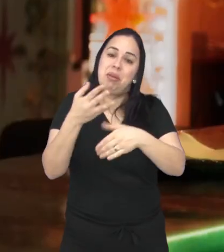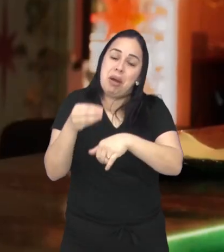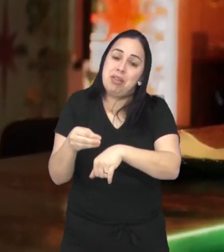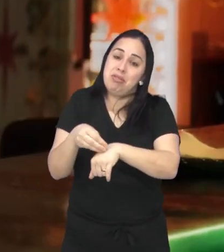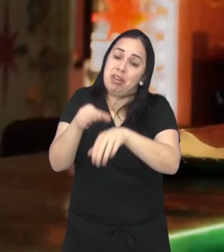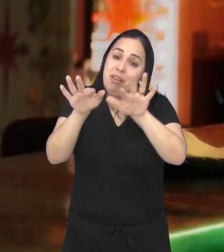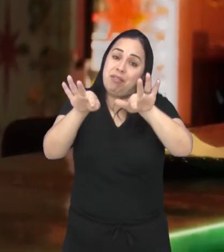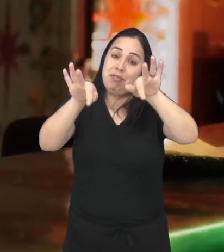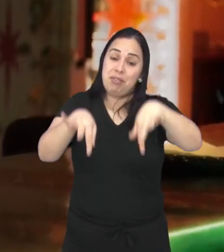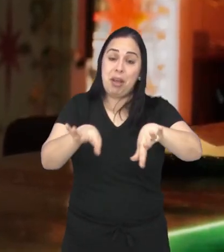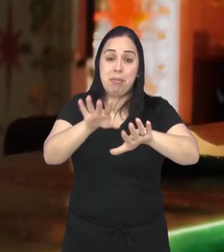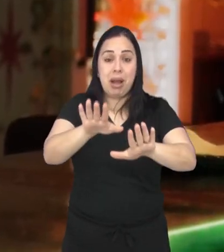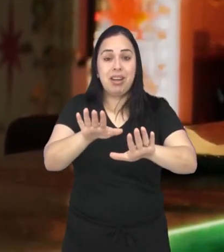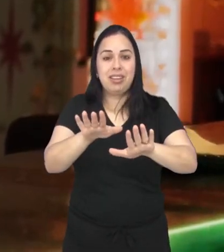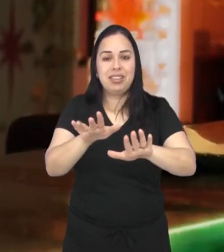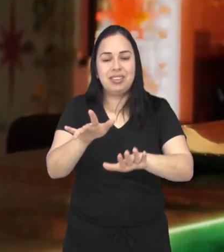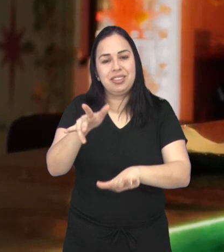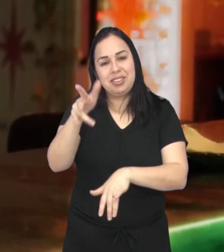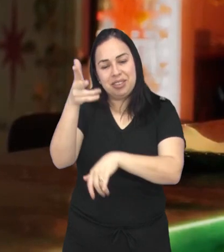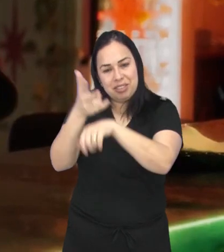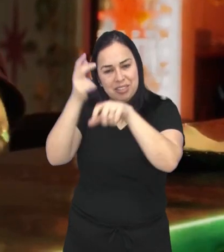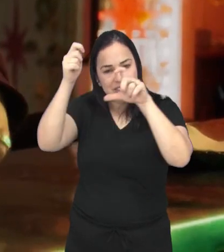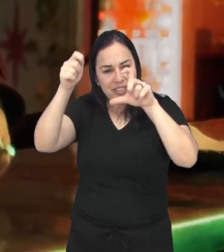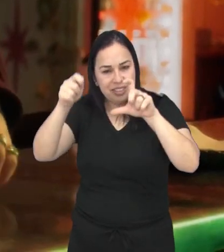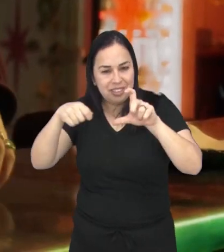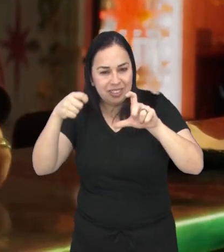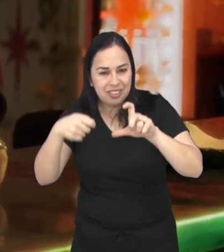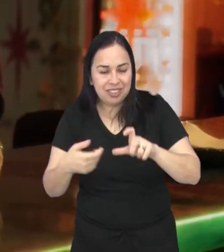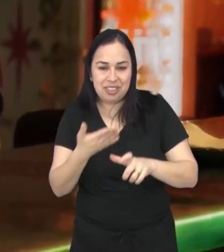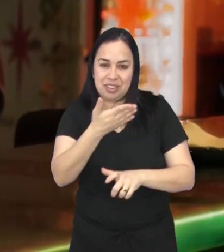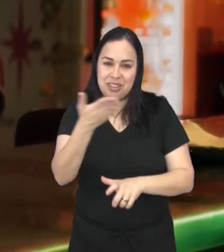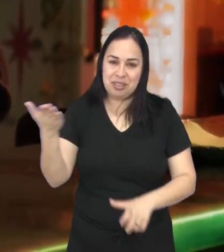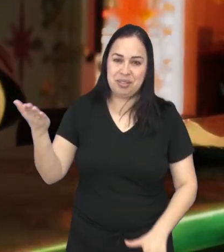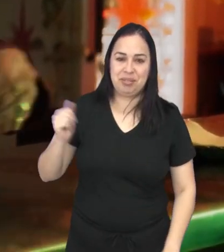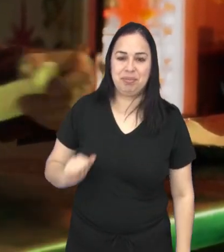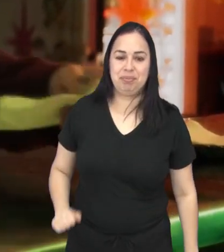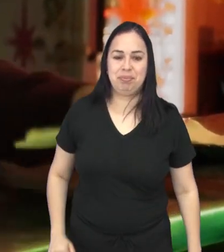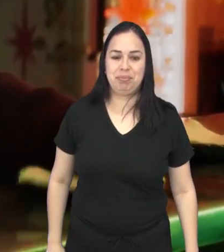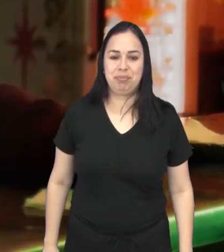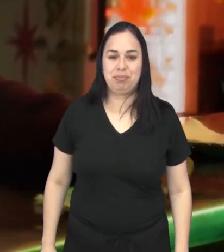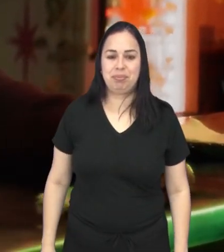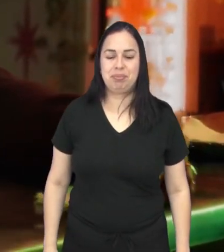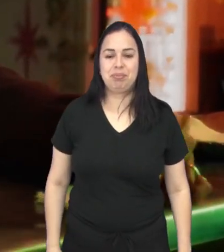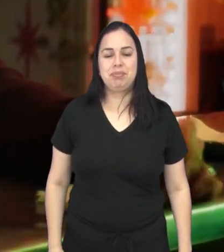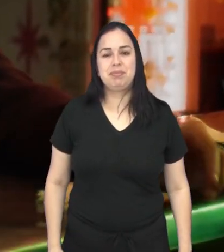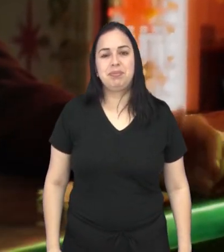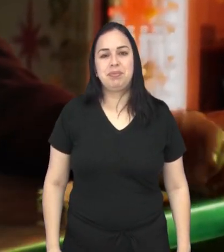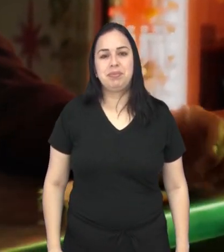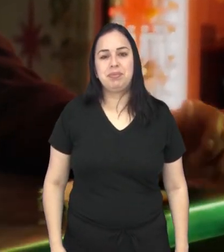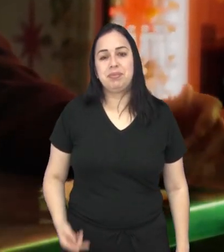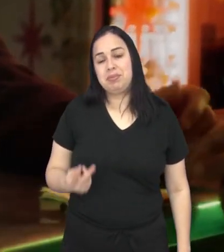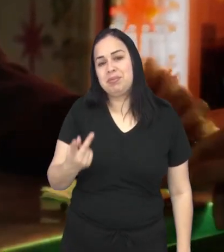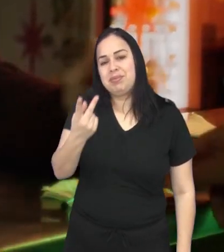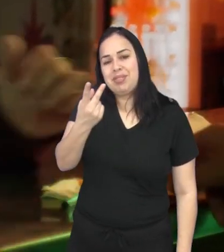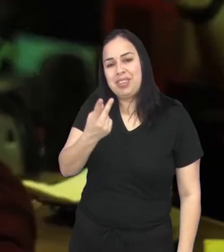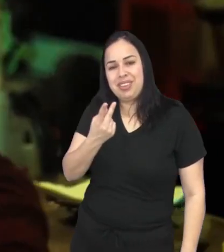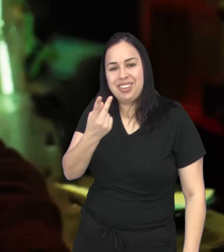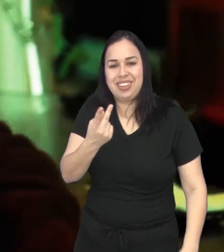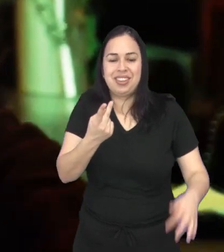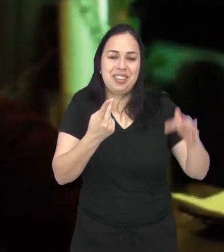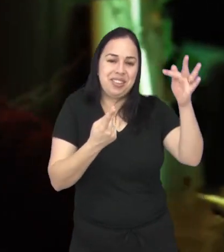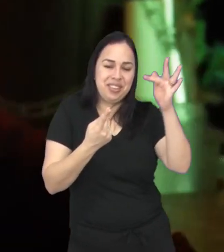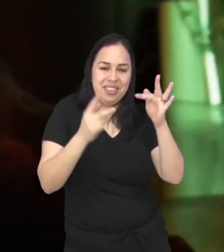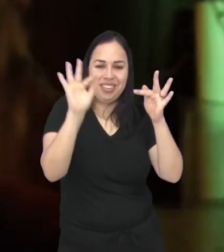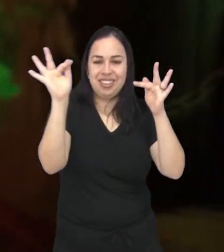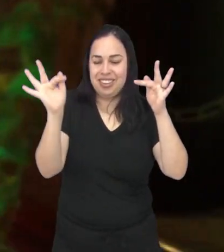indicação por aqui, mas deixo mais um trechinho dessa voz de anjo para vocês. Pra gente ser